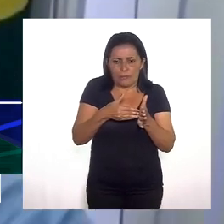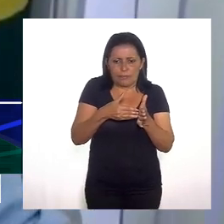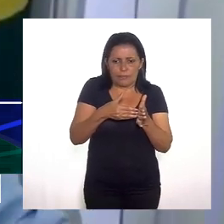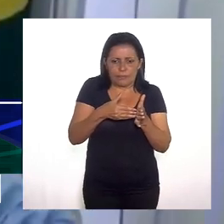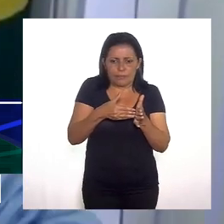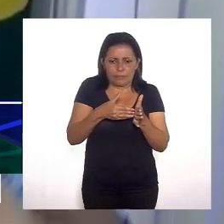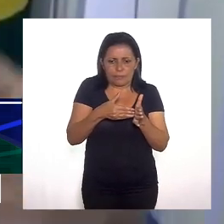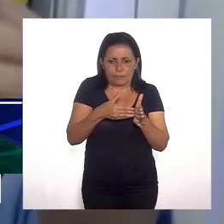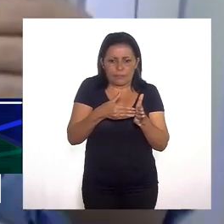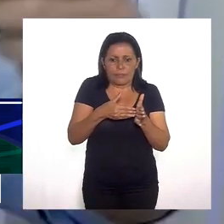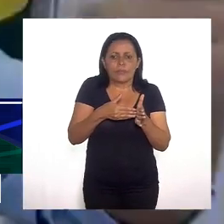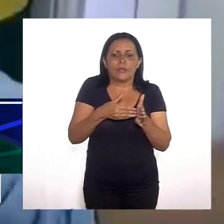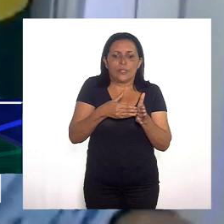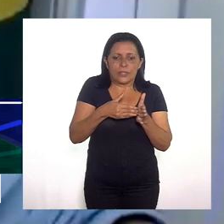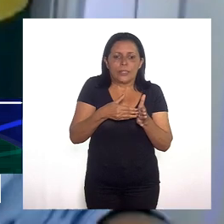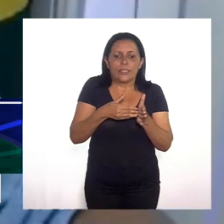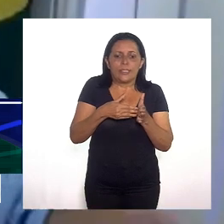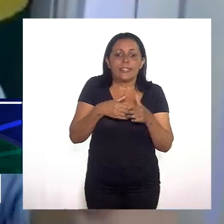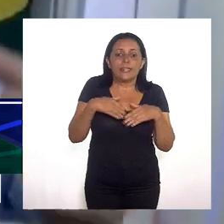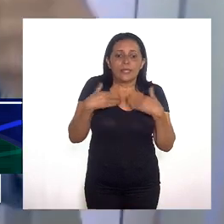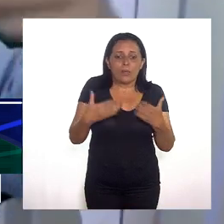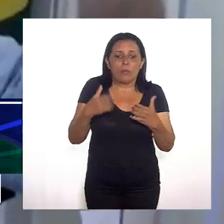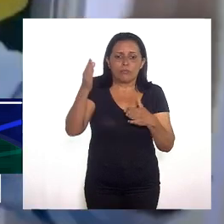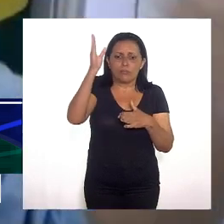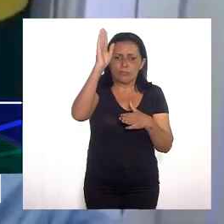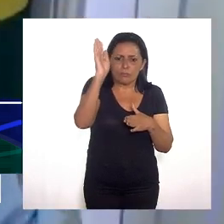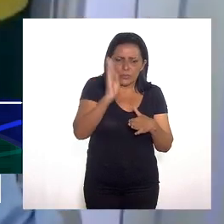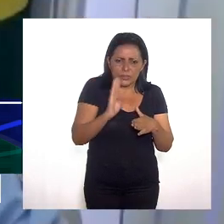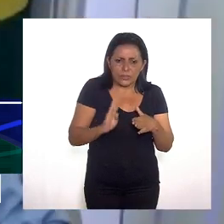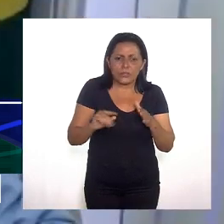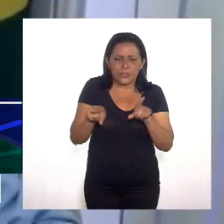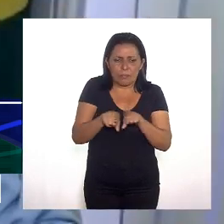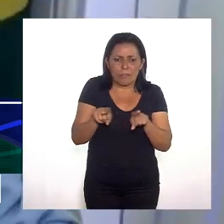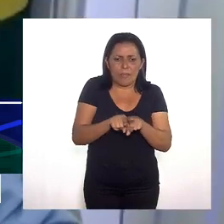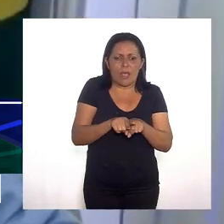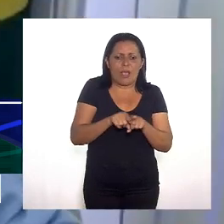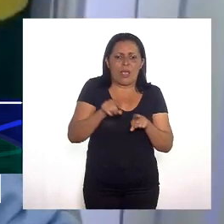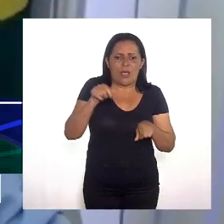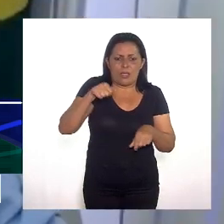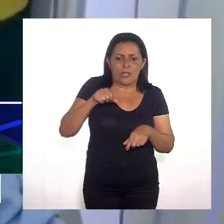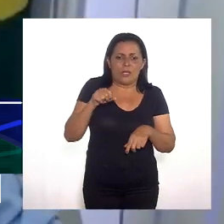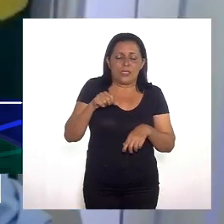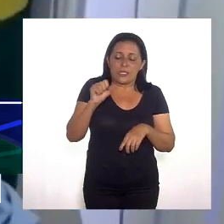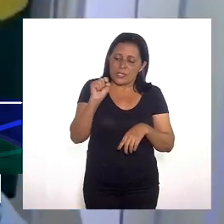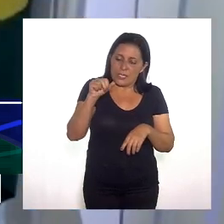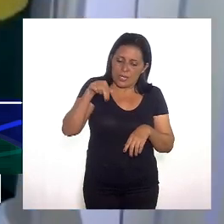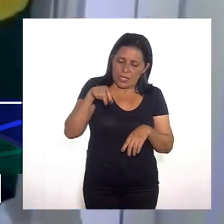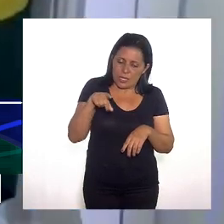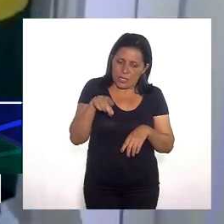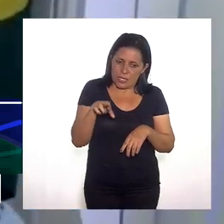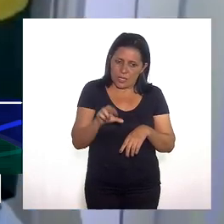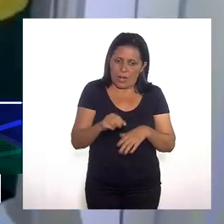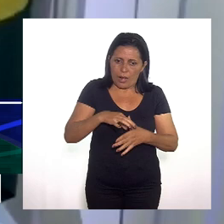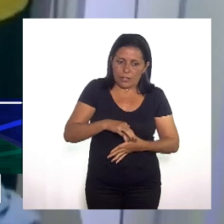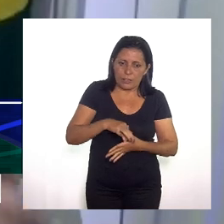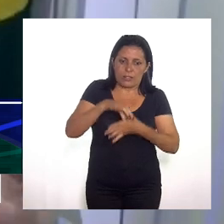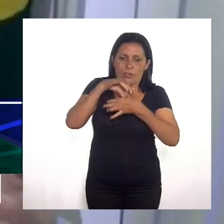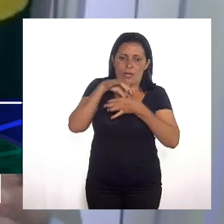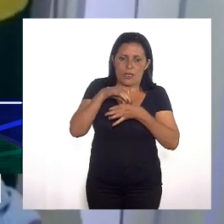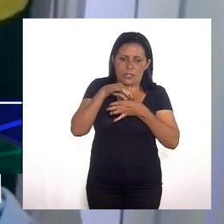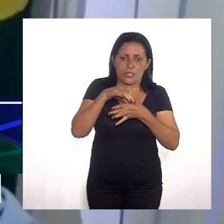tenho interagido, quero aqui saudar a Cris Brasil, quero aqui saudar a Sandra, lideranças do magistério nessas regiões, dizer que